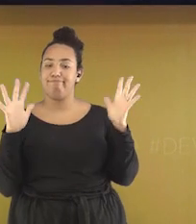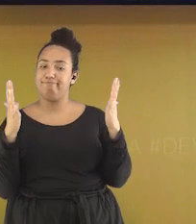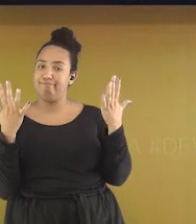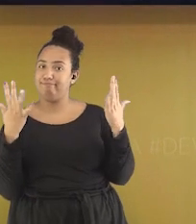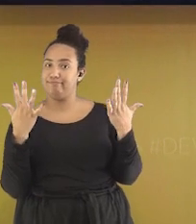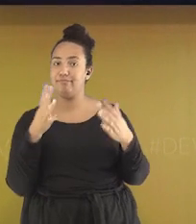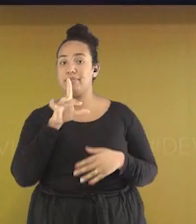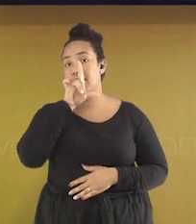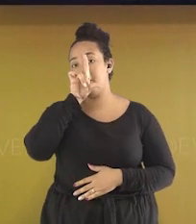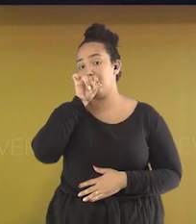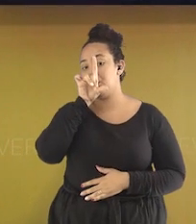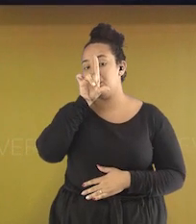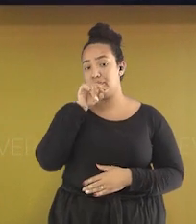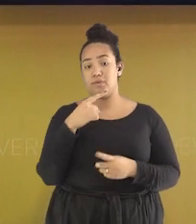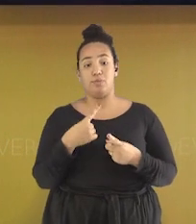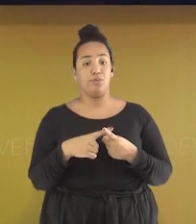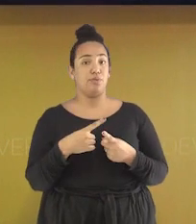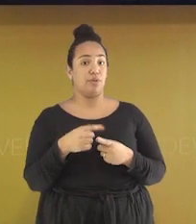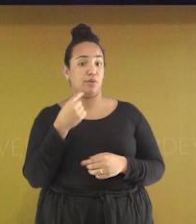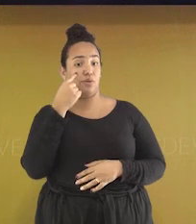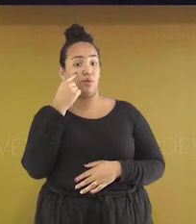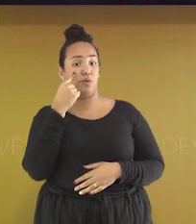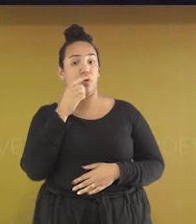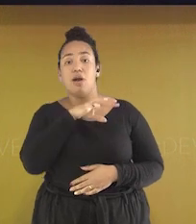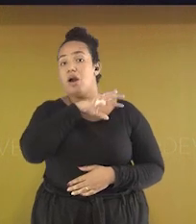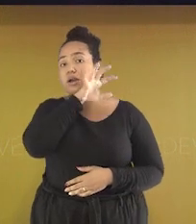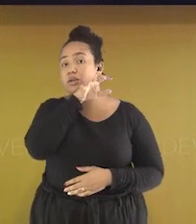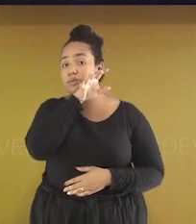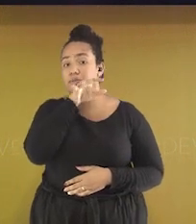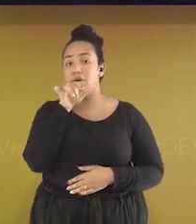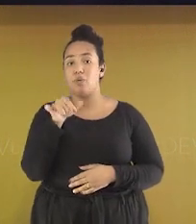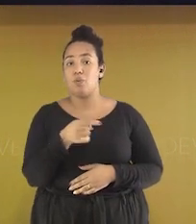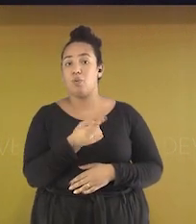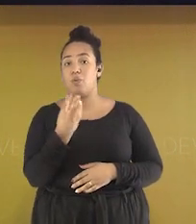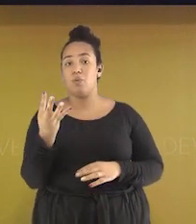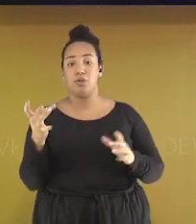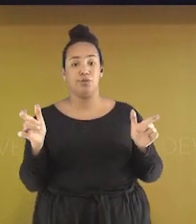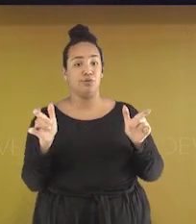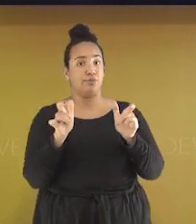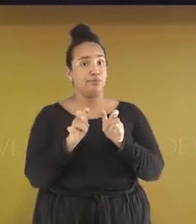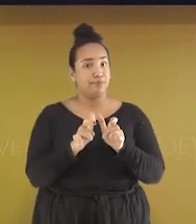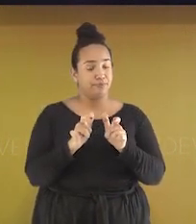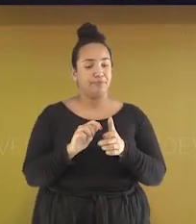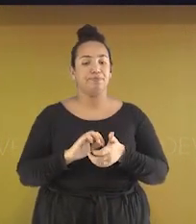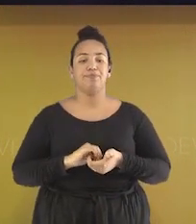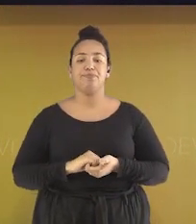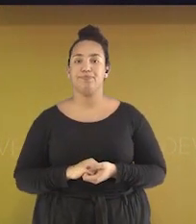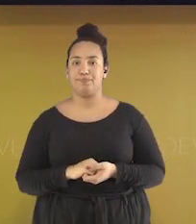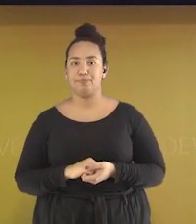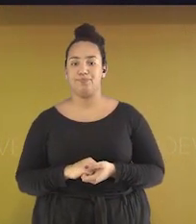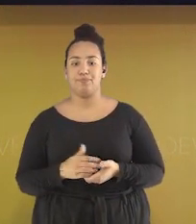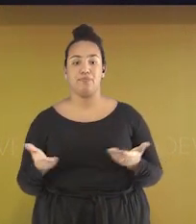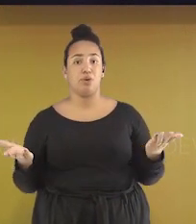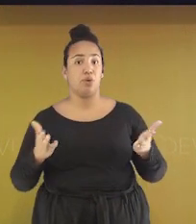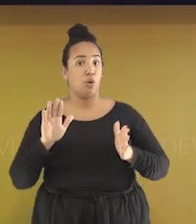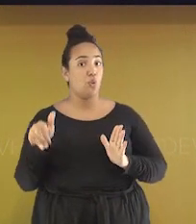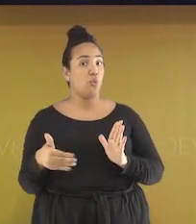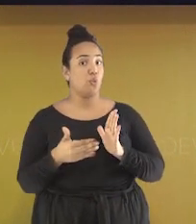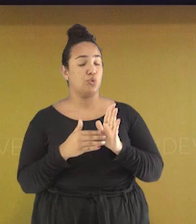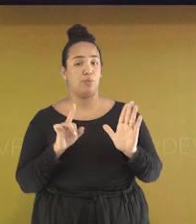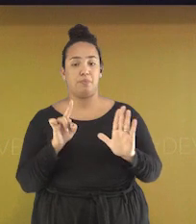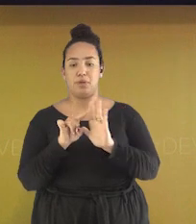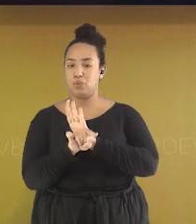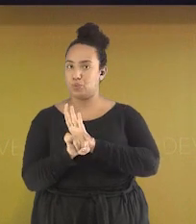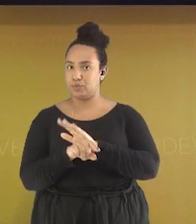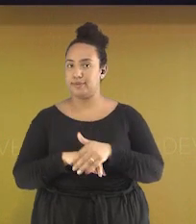Muito bem, pessoal, são os pássaros, já que ele é o animal que aparece com a menor quantidade. E vamos